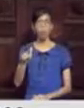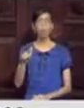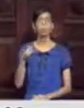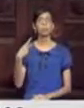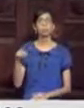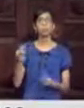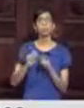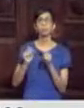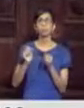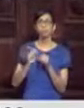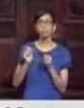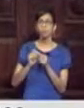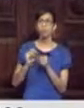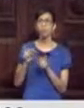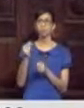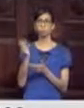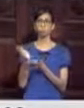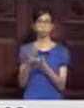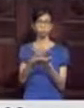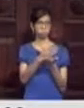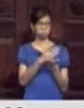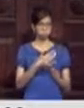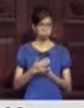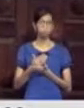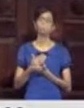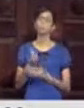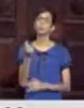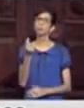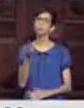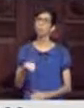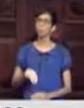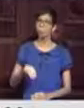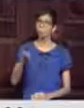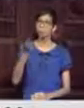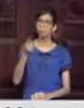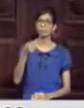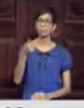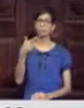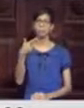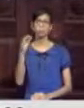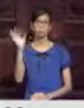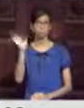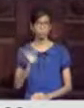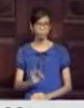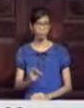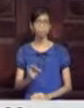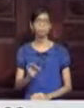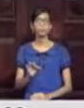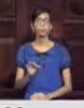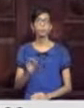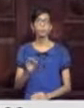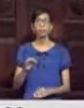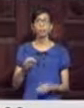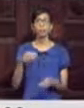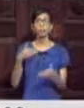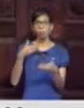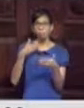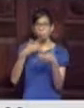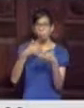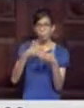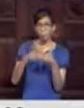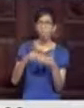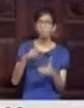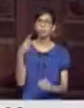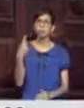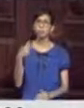uma reestruturação tarifária que fez com que o preço aumentasse 72% às vésperas da